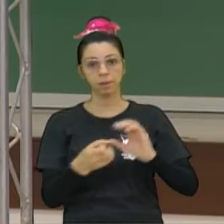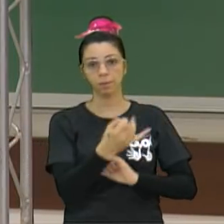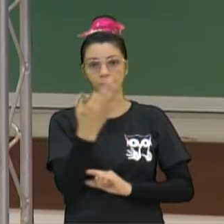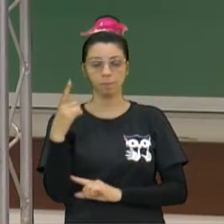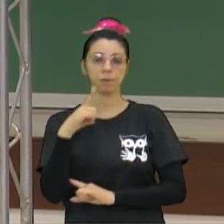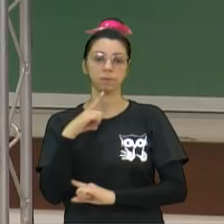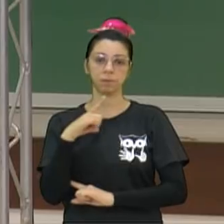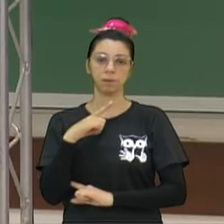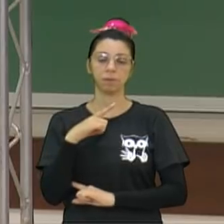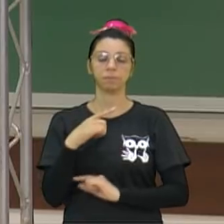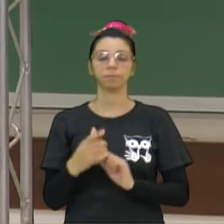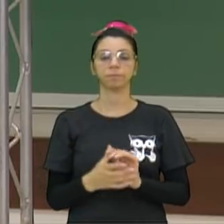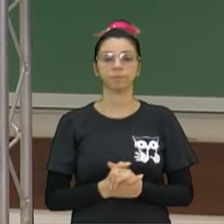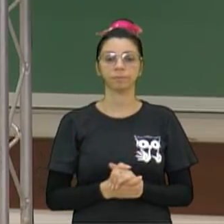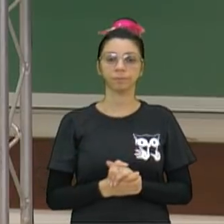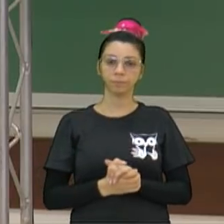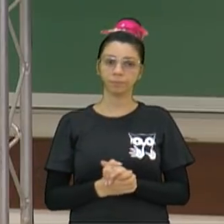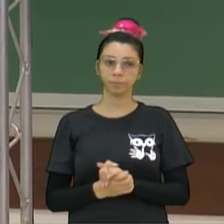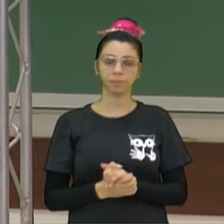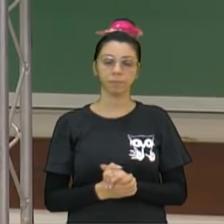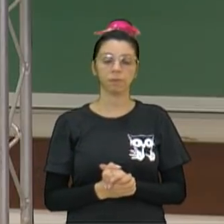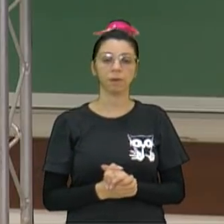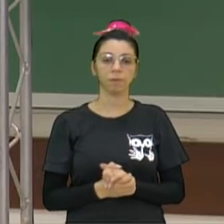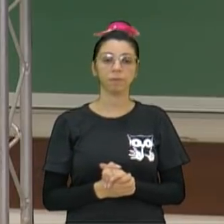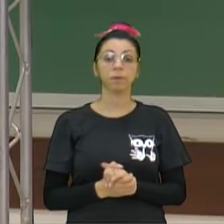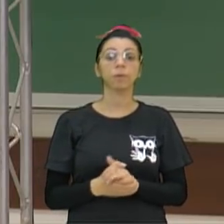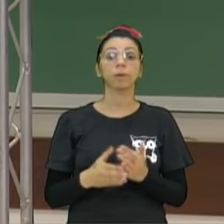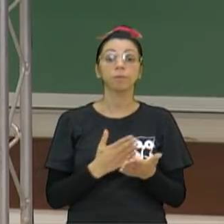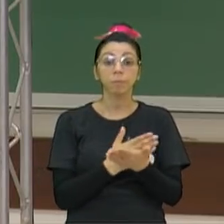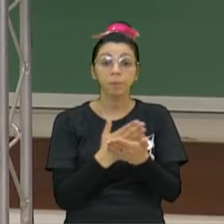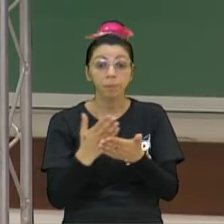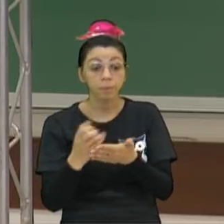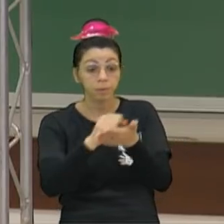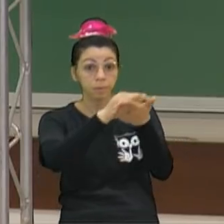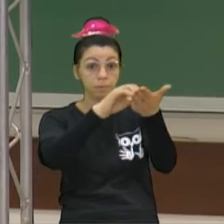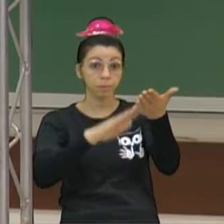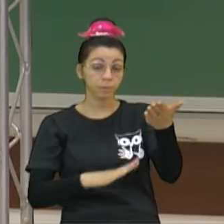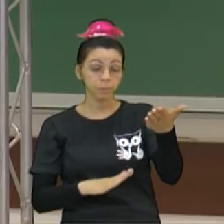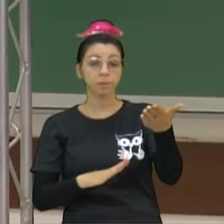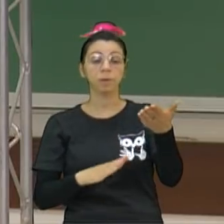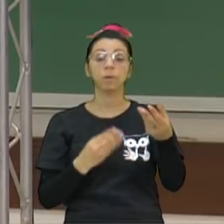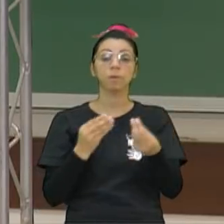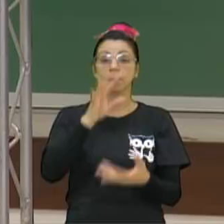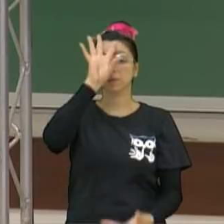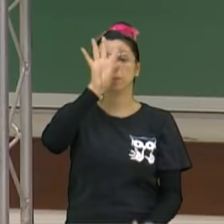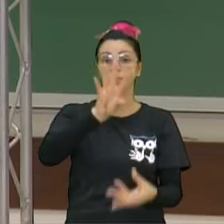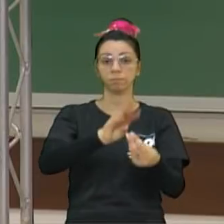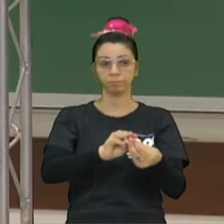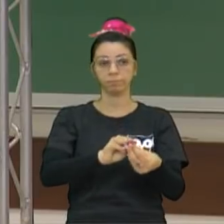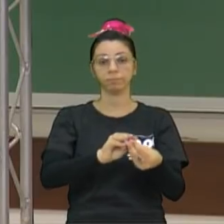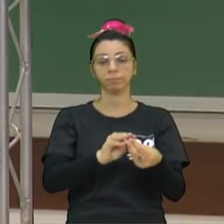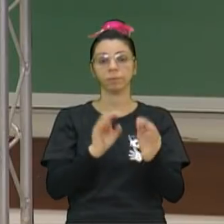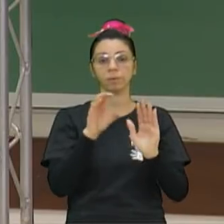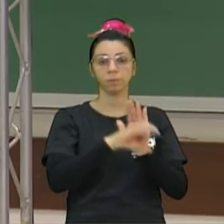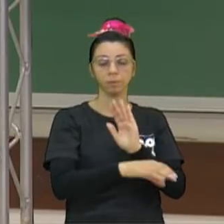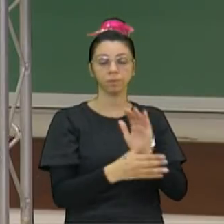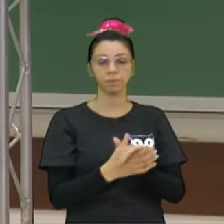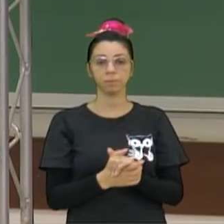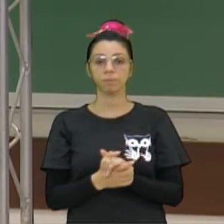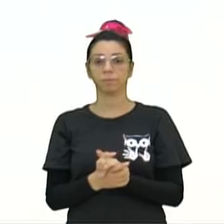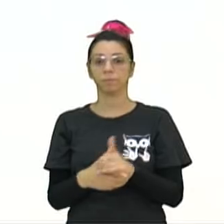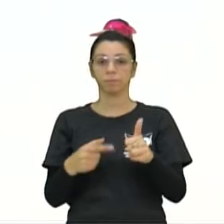depoimento. Vamos agora começar com um teste para ver como que vocês estão fazendo a correlação entre os conceitos. Questão